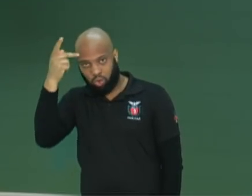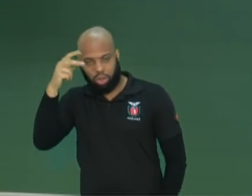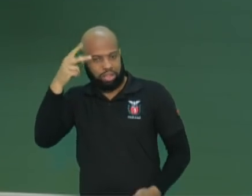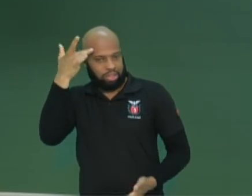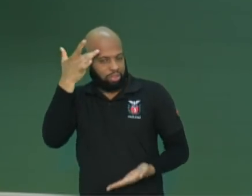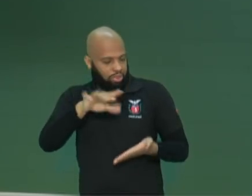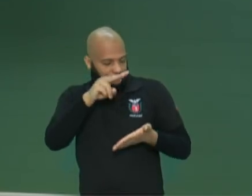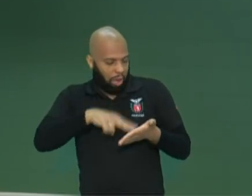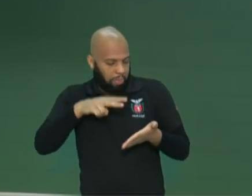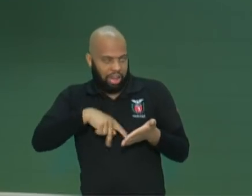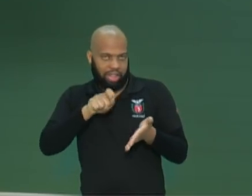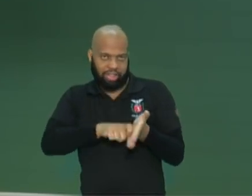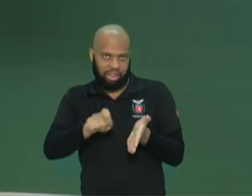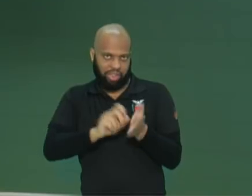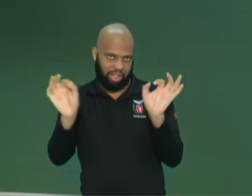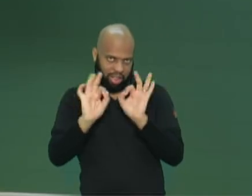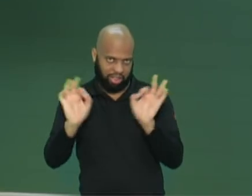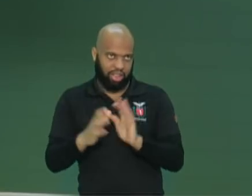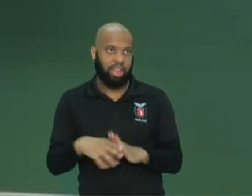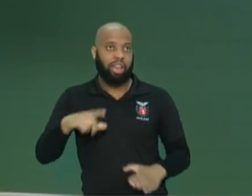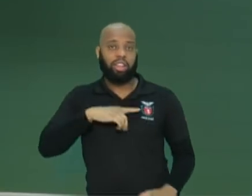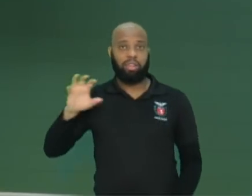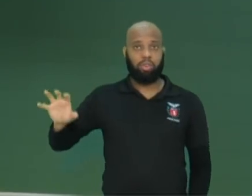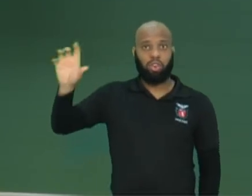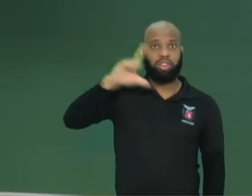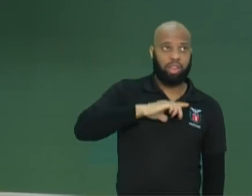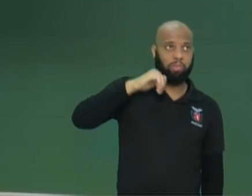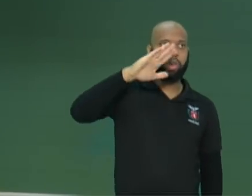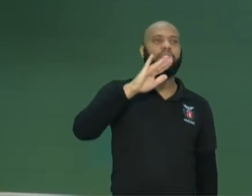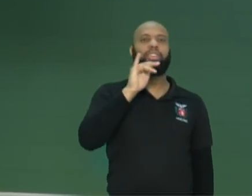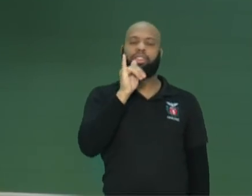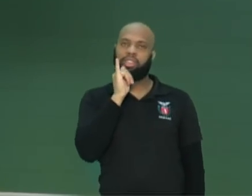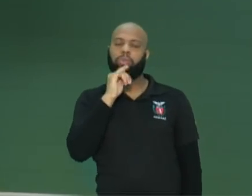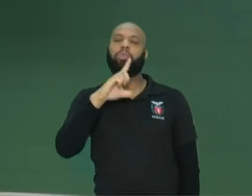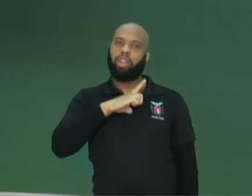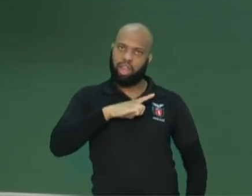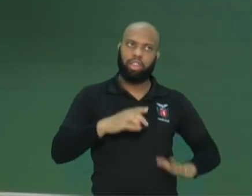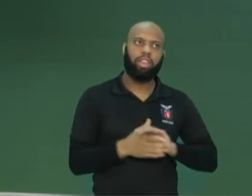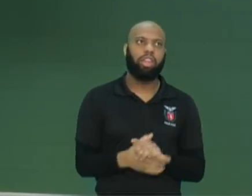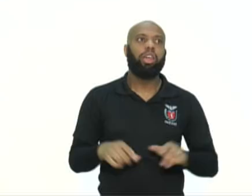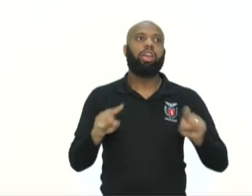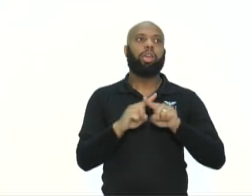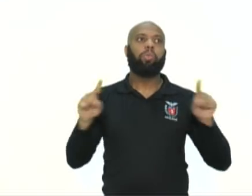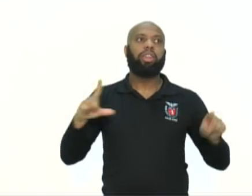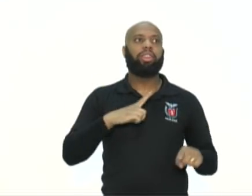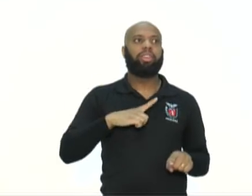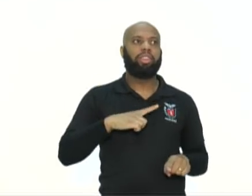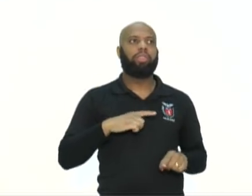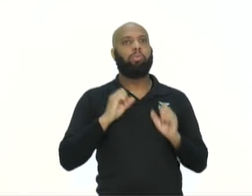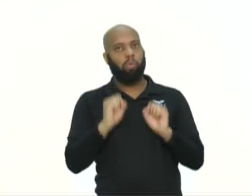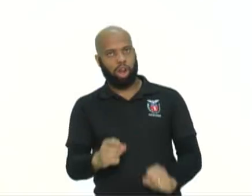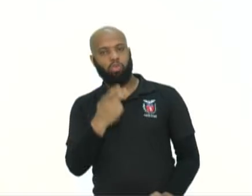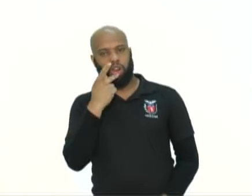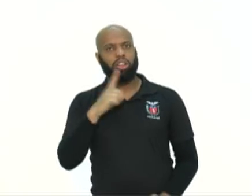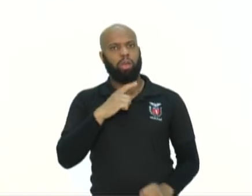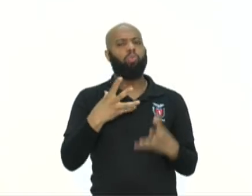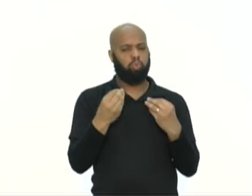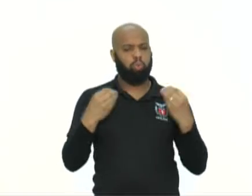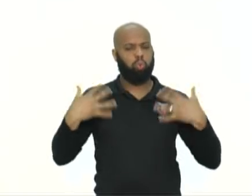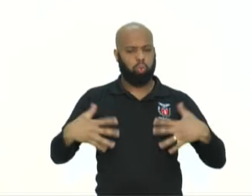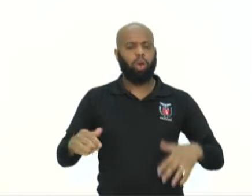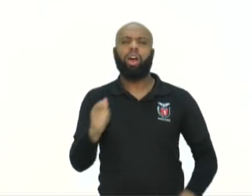um número que tem regiões com um número mais elevado, sim, mas ainda a gente pode dizer que é